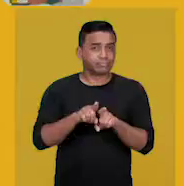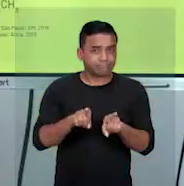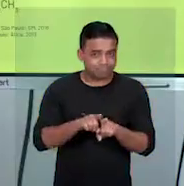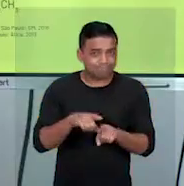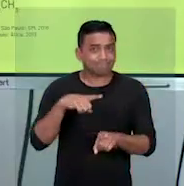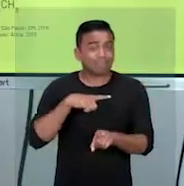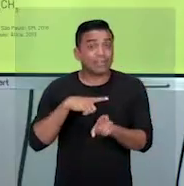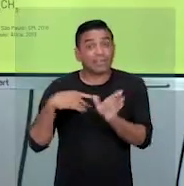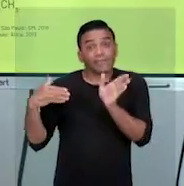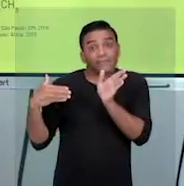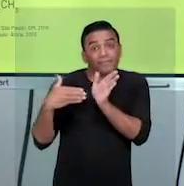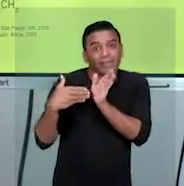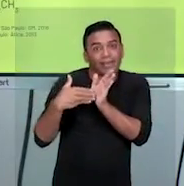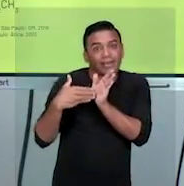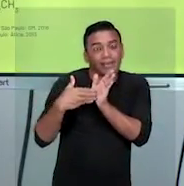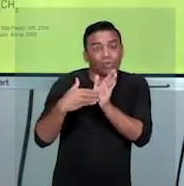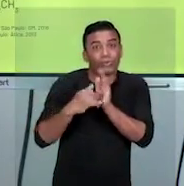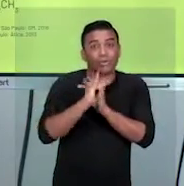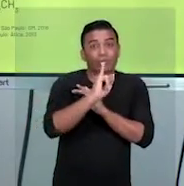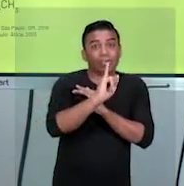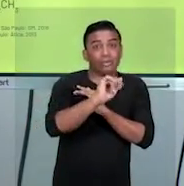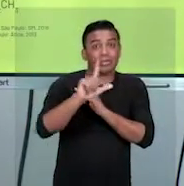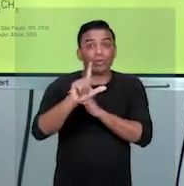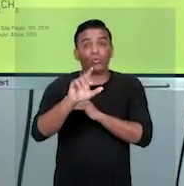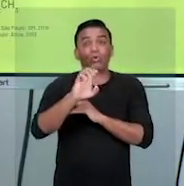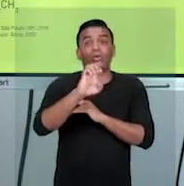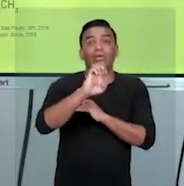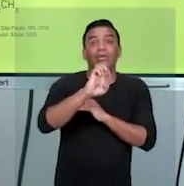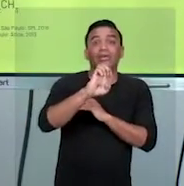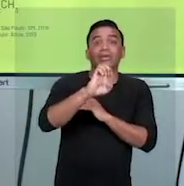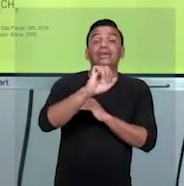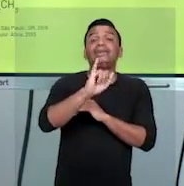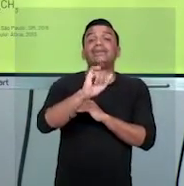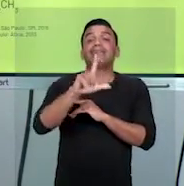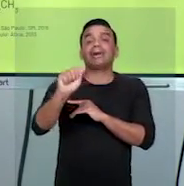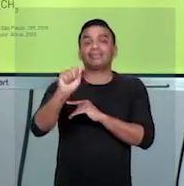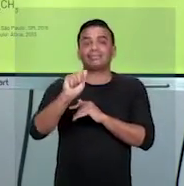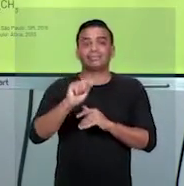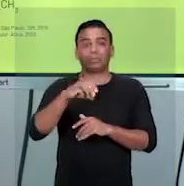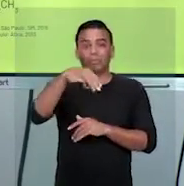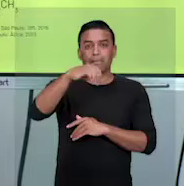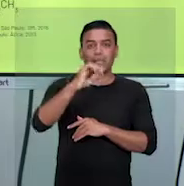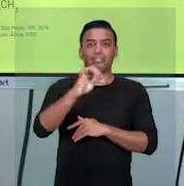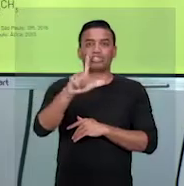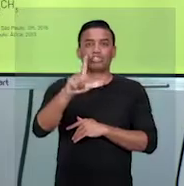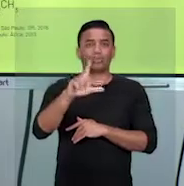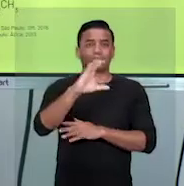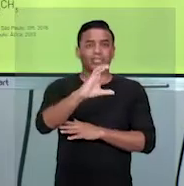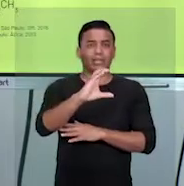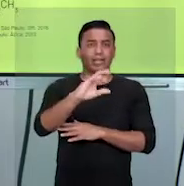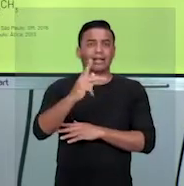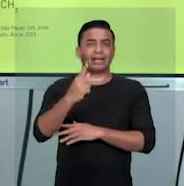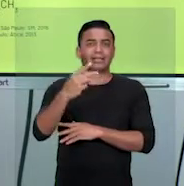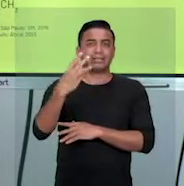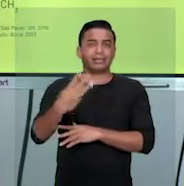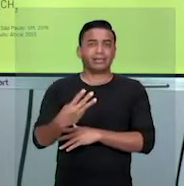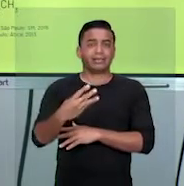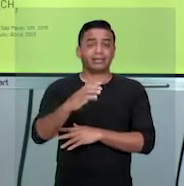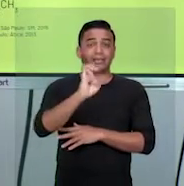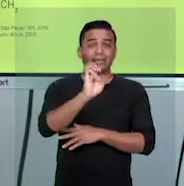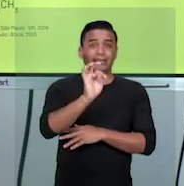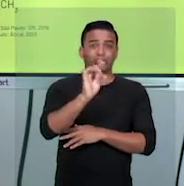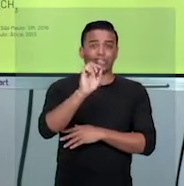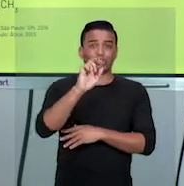a finalização il ou ila. Por exemplo, metil, CH3, eu tenho apenas um carbono.